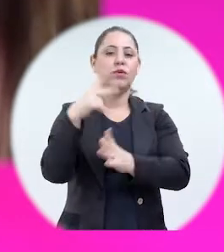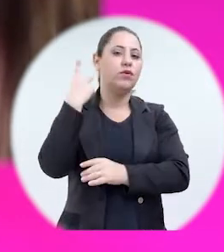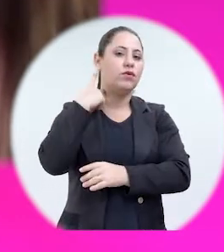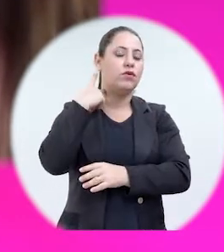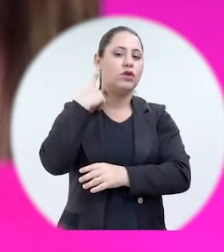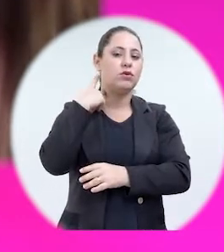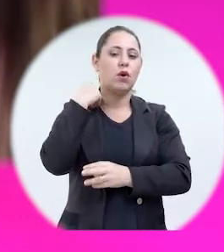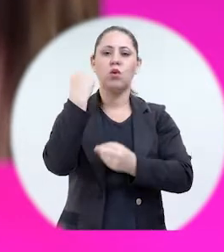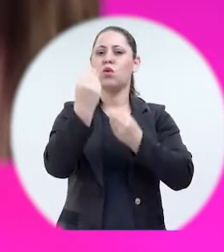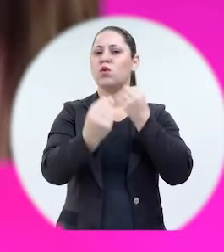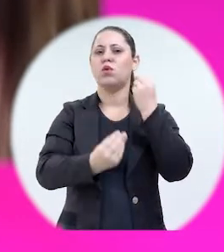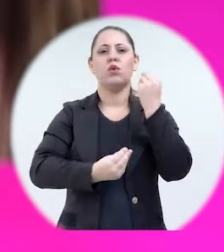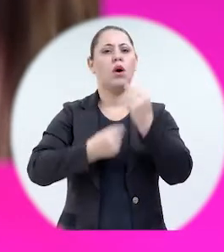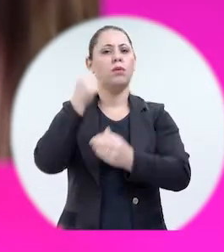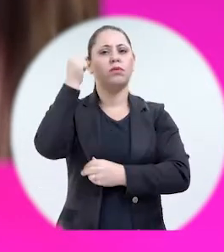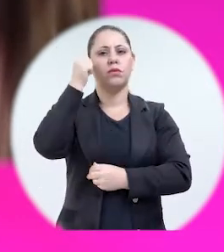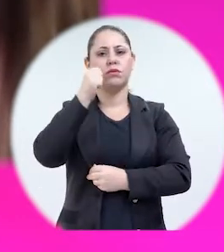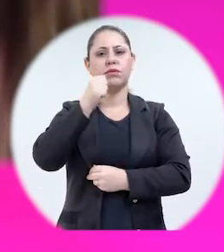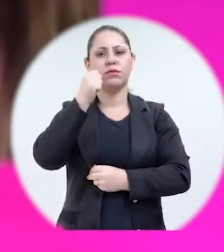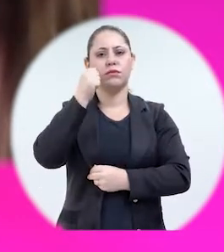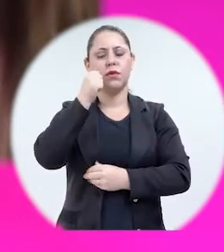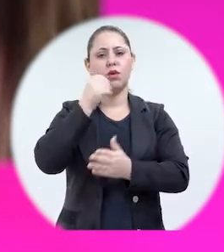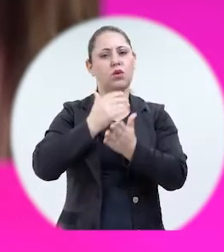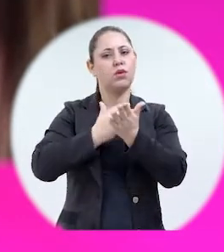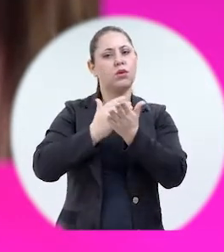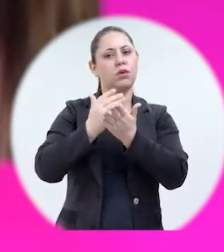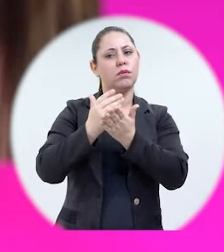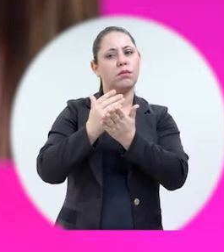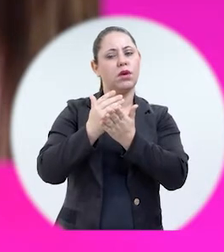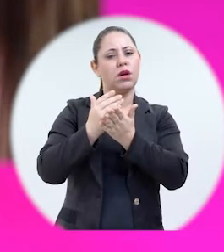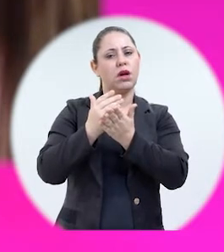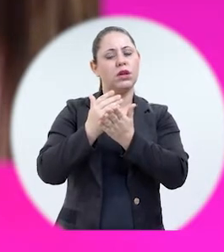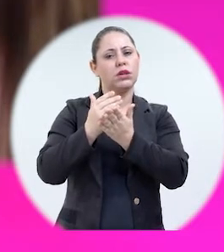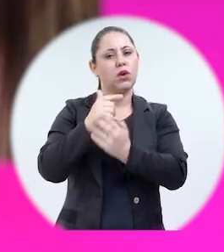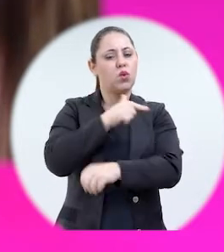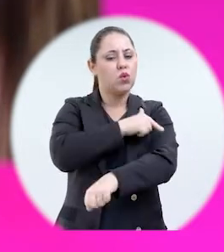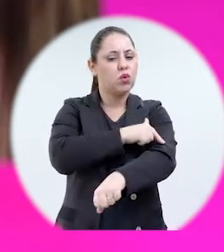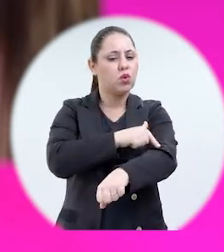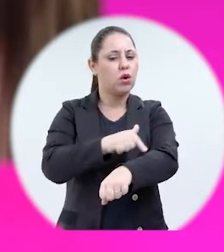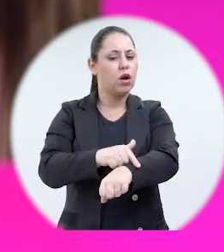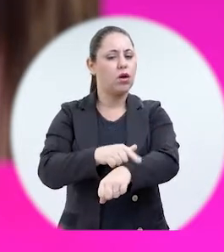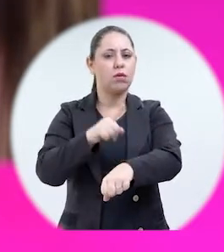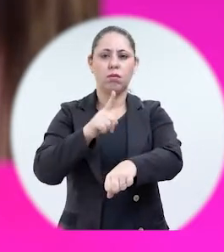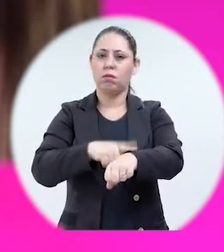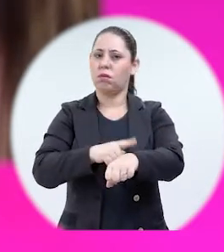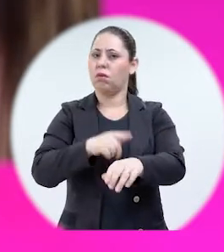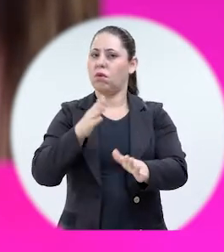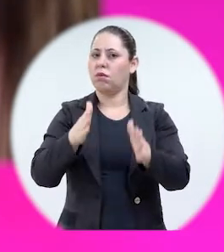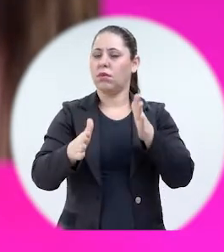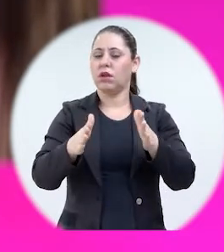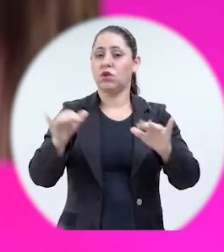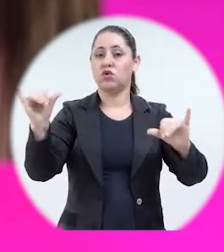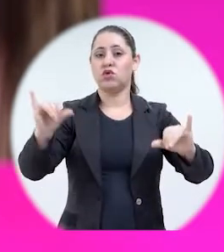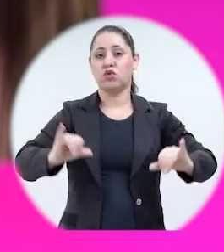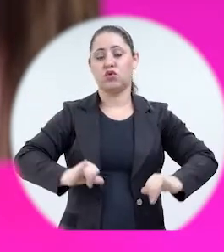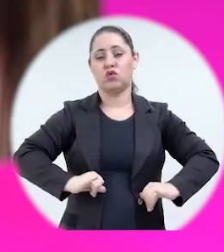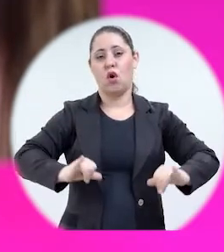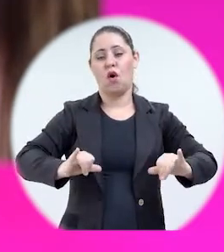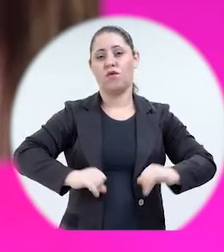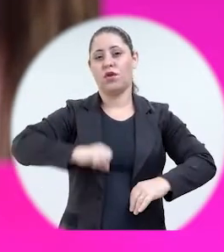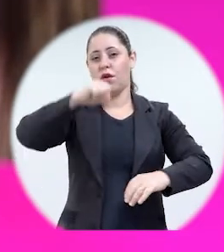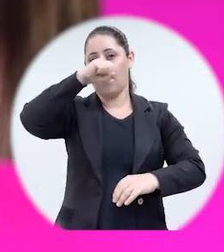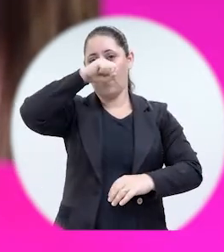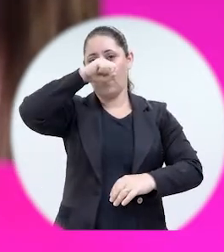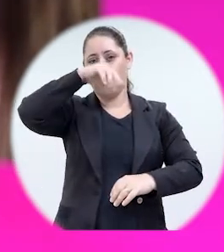para a gente, como essa mulher ela começa a se comportar a partir do momento que ela sofre